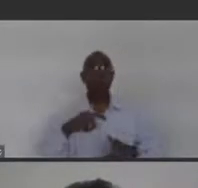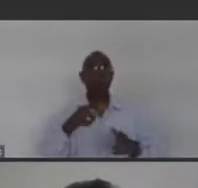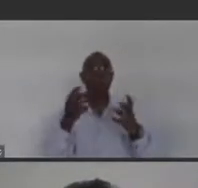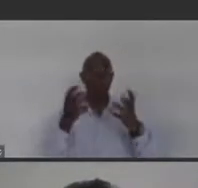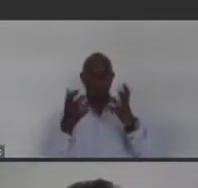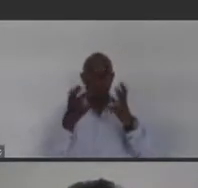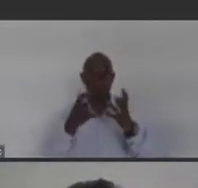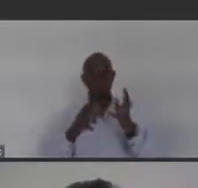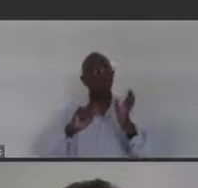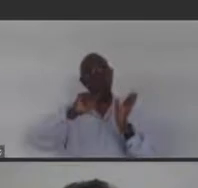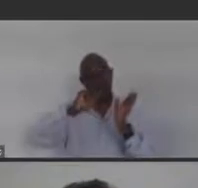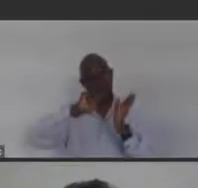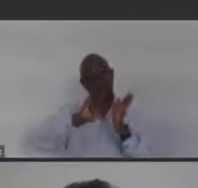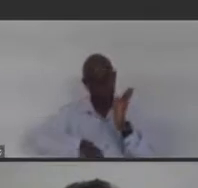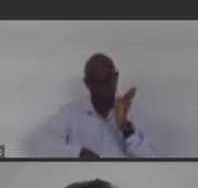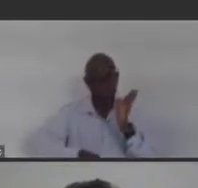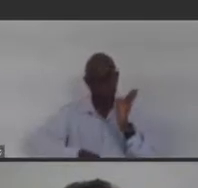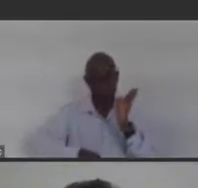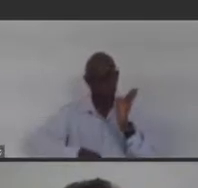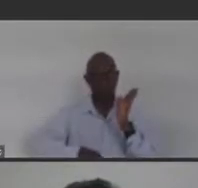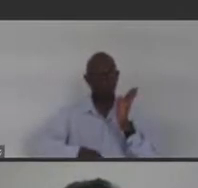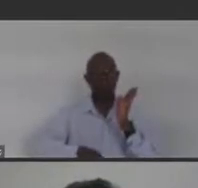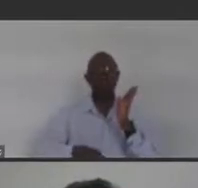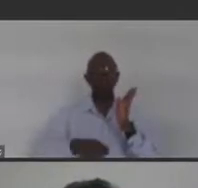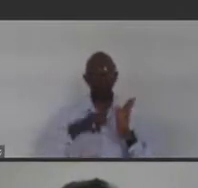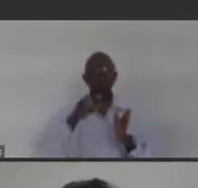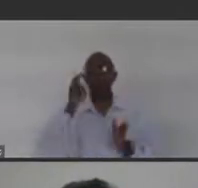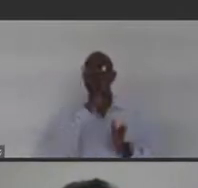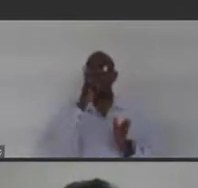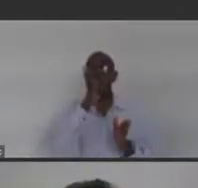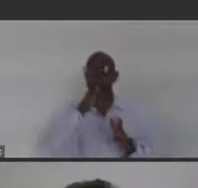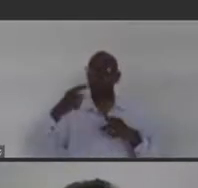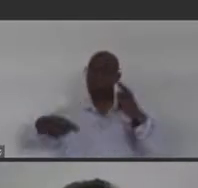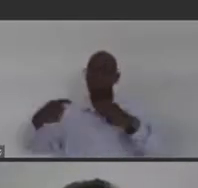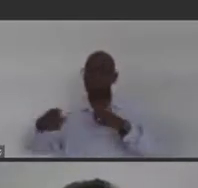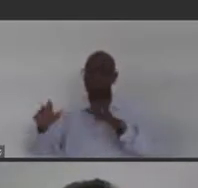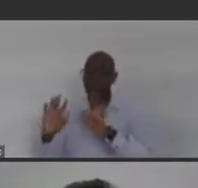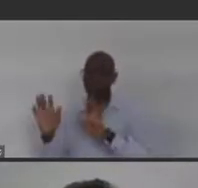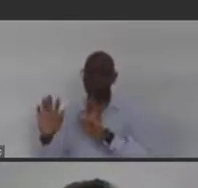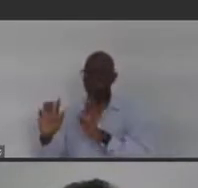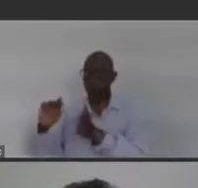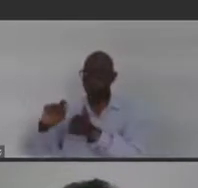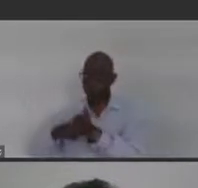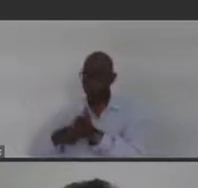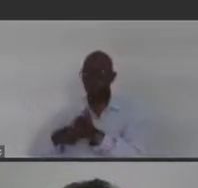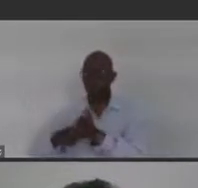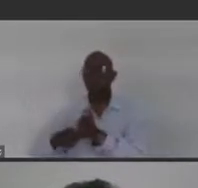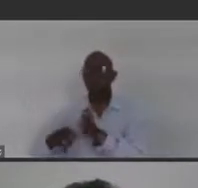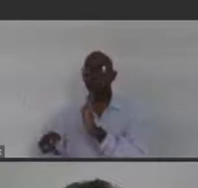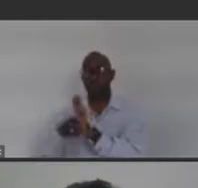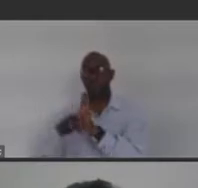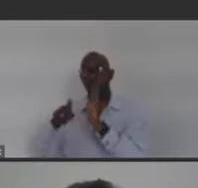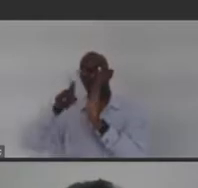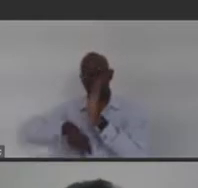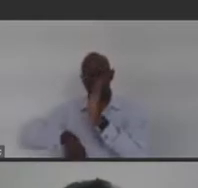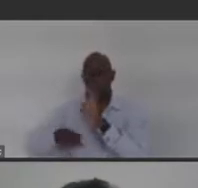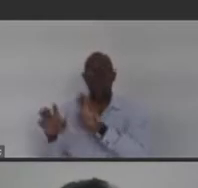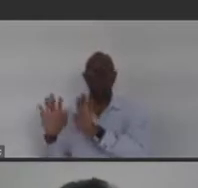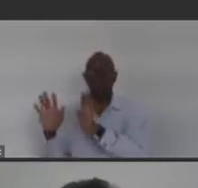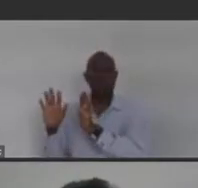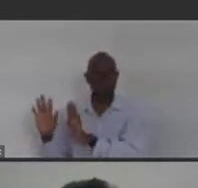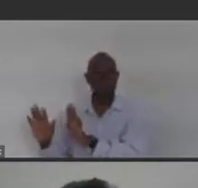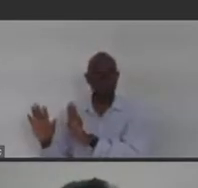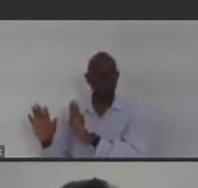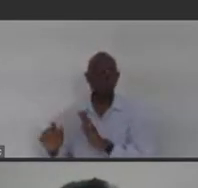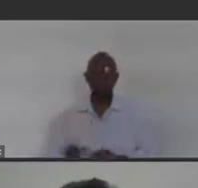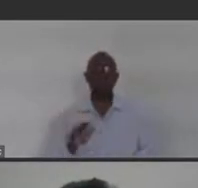de urgência. O pedido de urgência, não está em discussão, apenas as assinaturas do projeto de lei do prefeito. Os